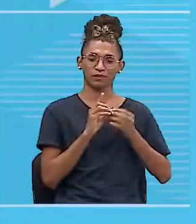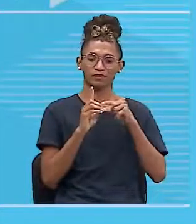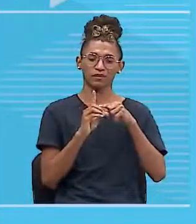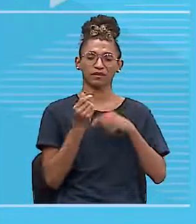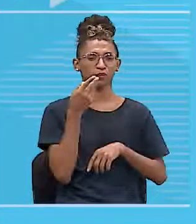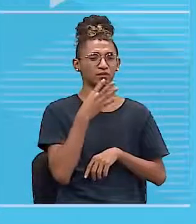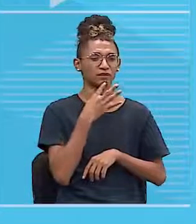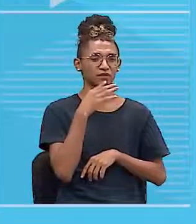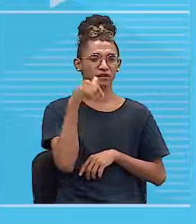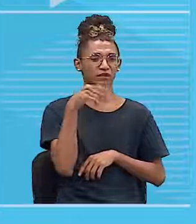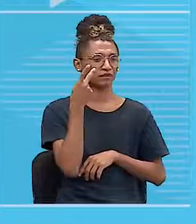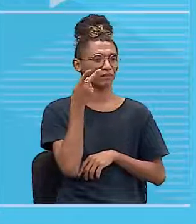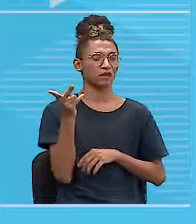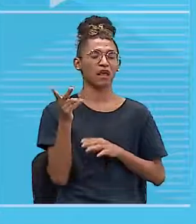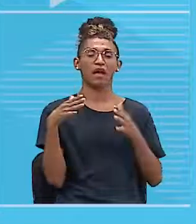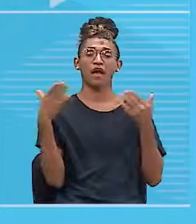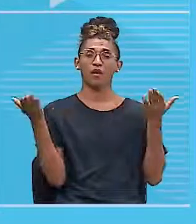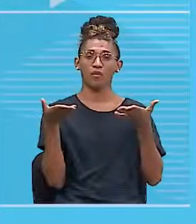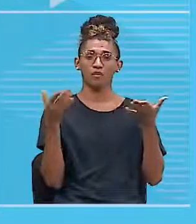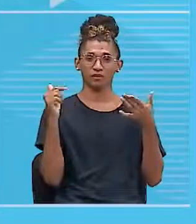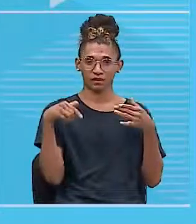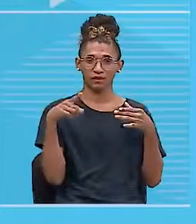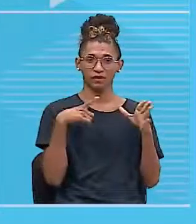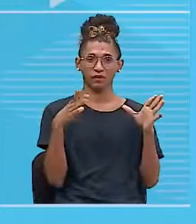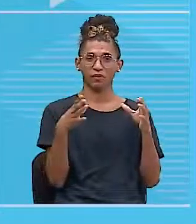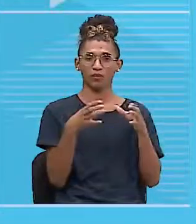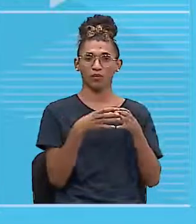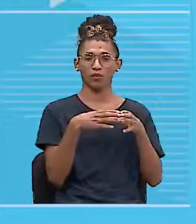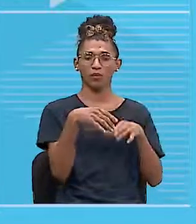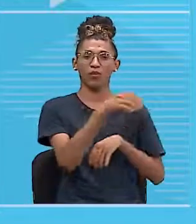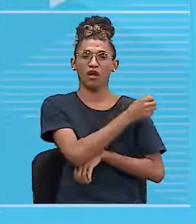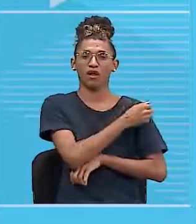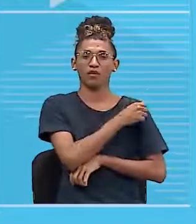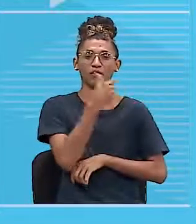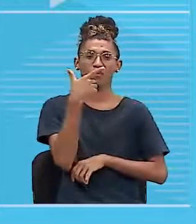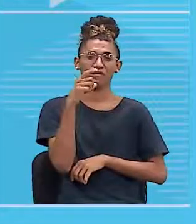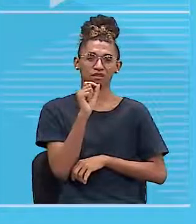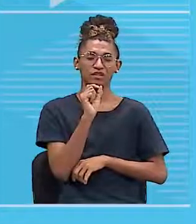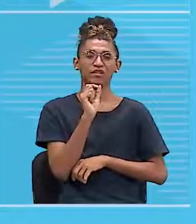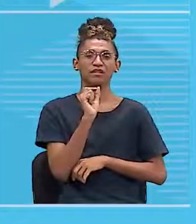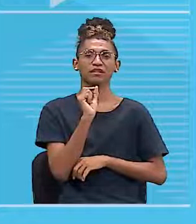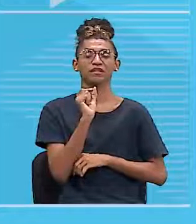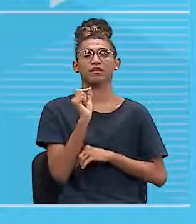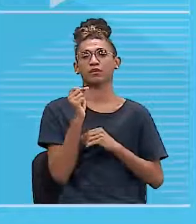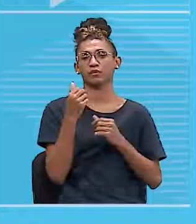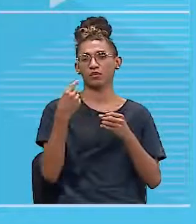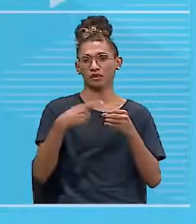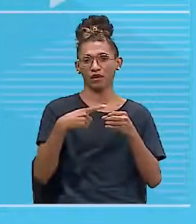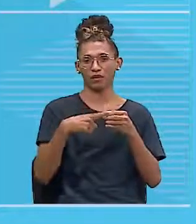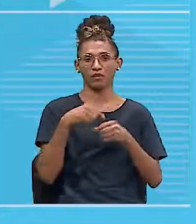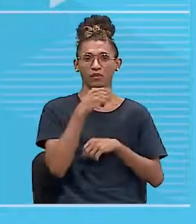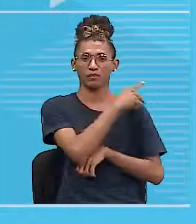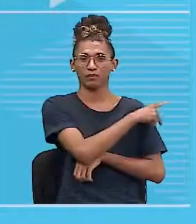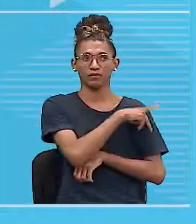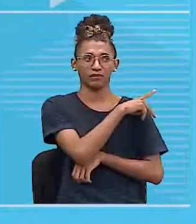hoje por exemplo nós Recebemos a turma de Palmeira do Piauí 20 alunos estão aqui no estudo do canal passaram